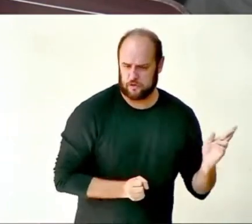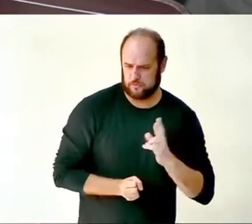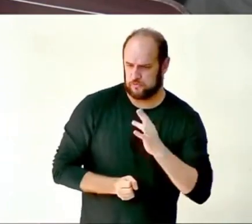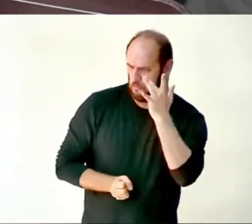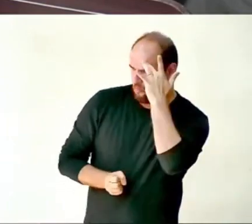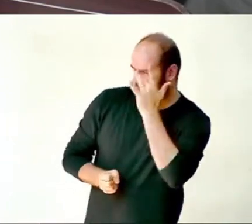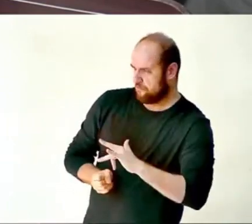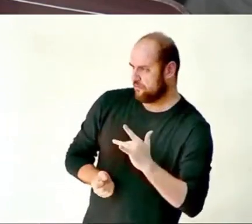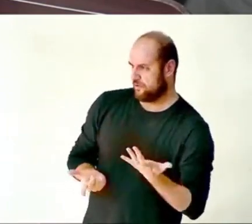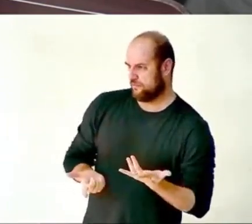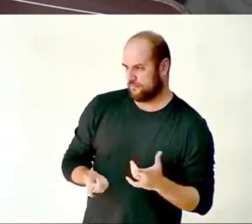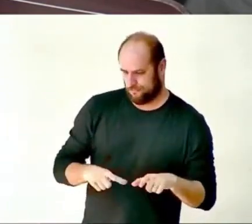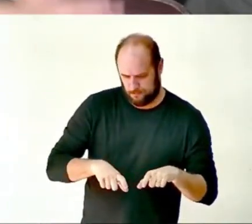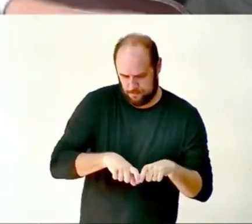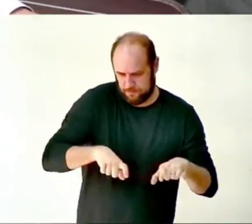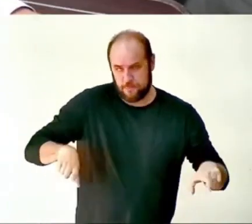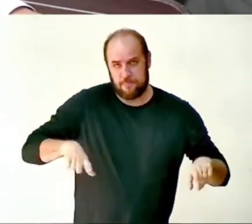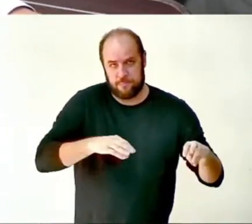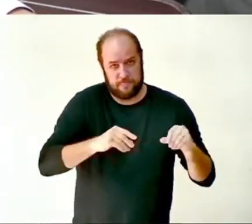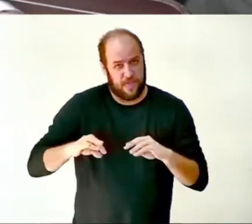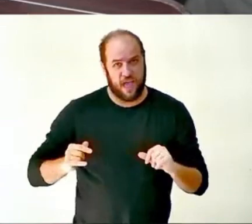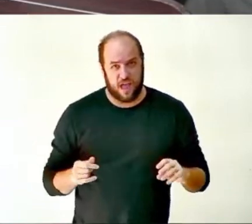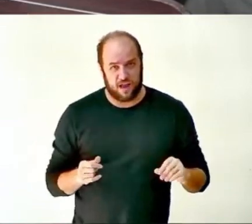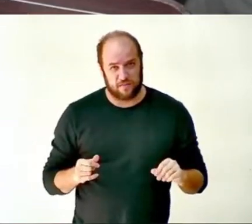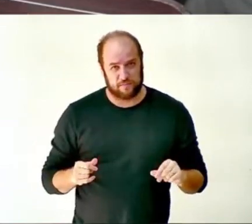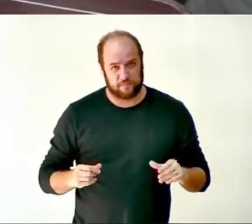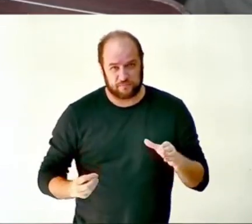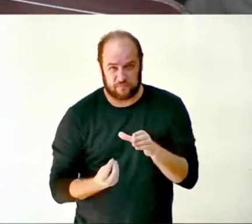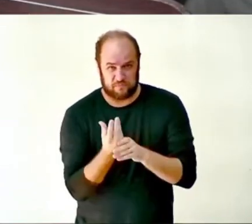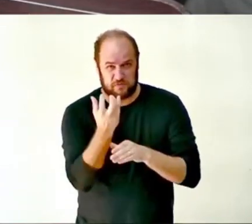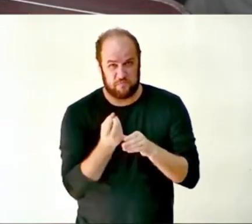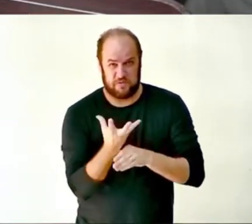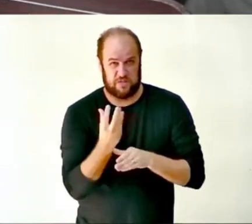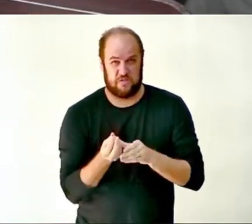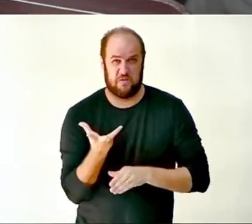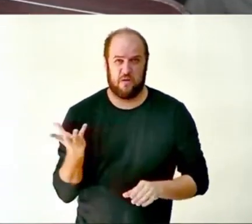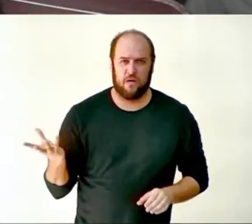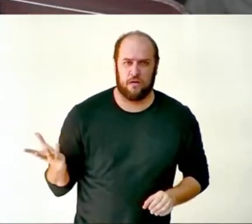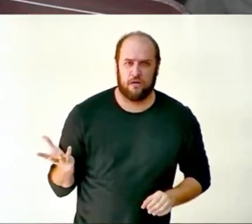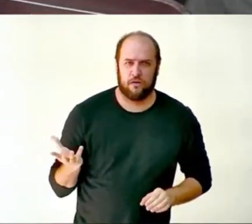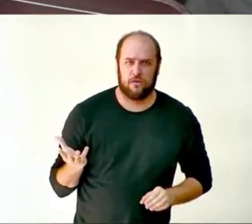pedaço de terra, às vezes é pelo petróleo no chão, às vezes é pela tecnologia.